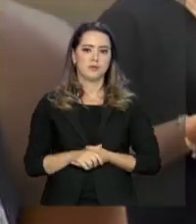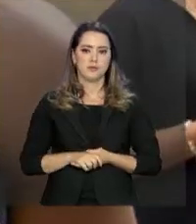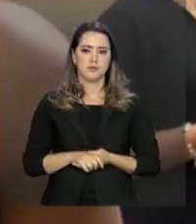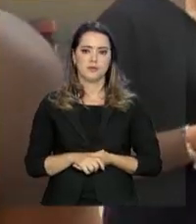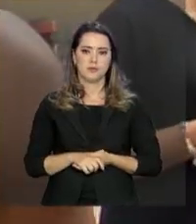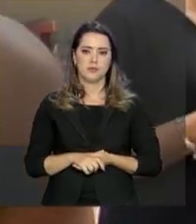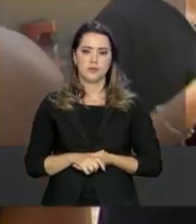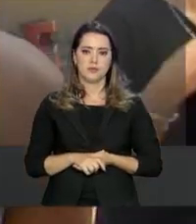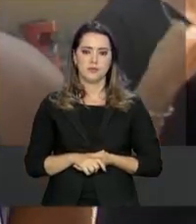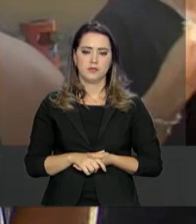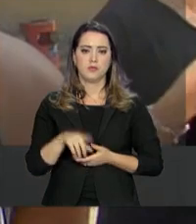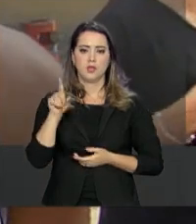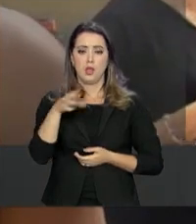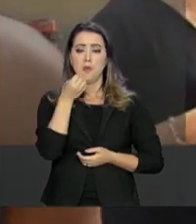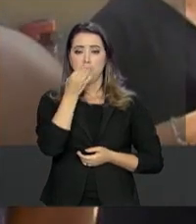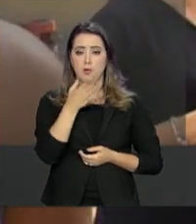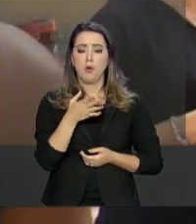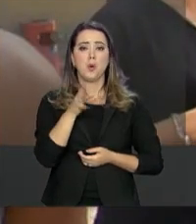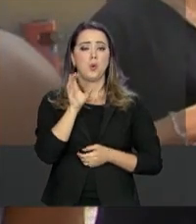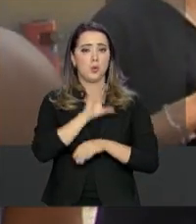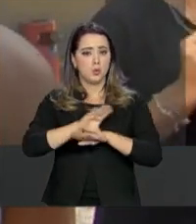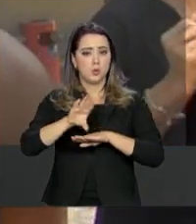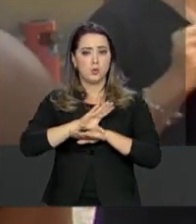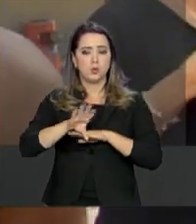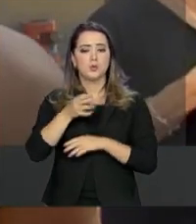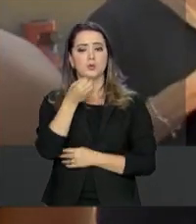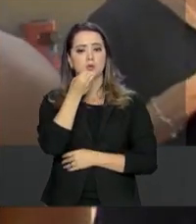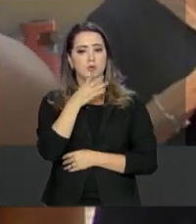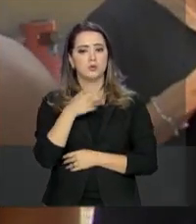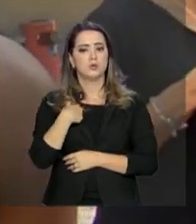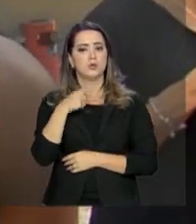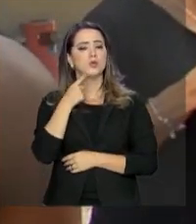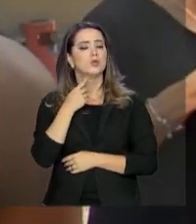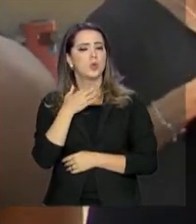Achei interessante a iniciativa, os cursos estão muito bons. Eu